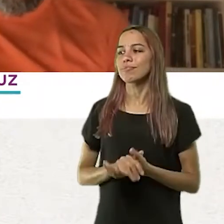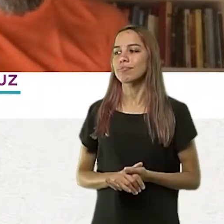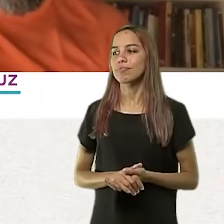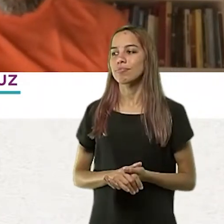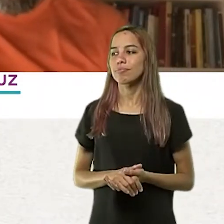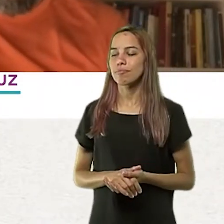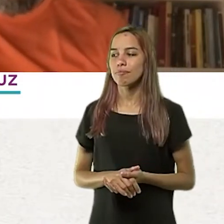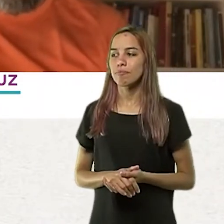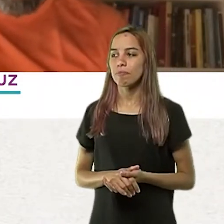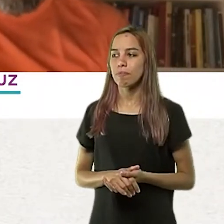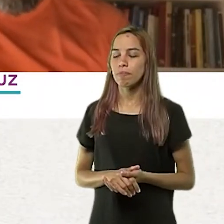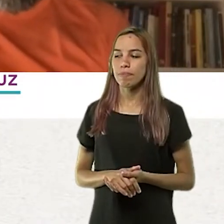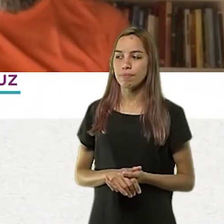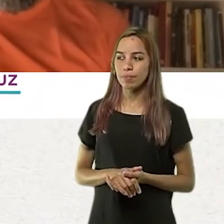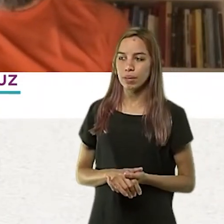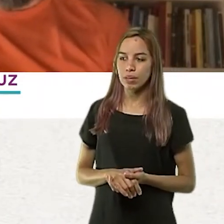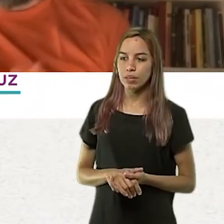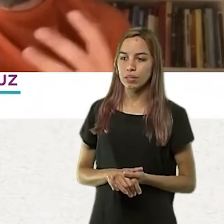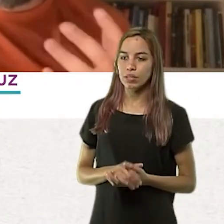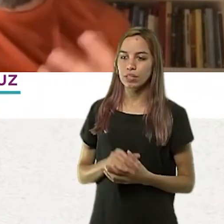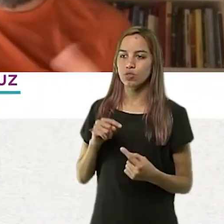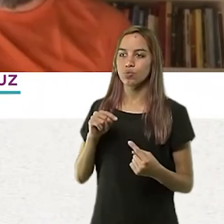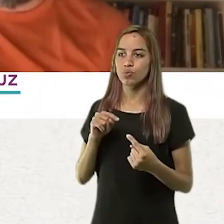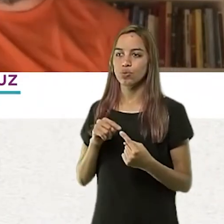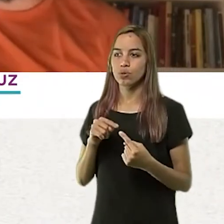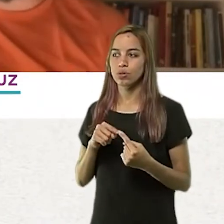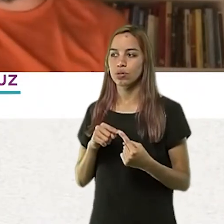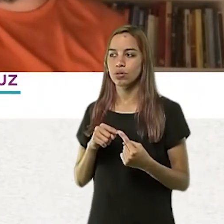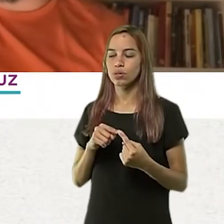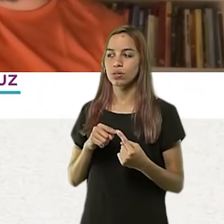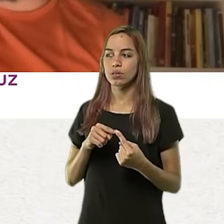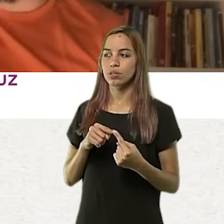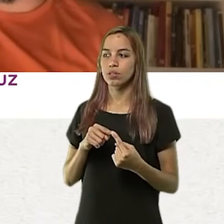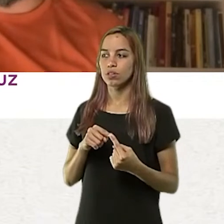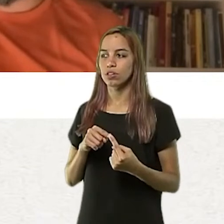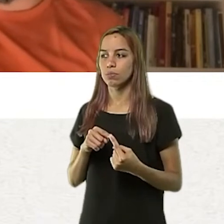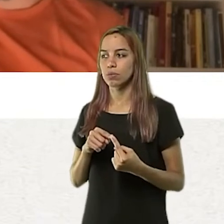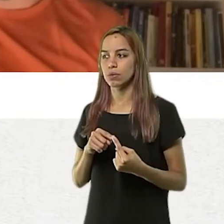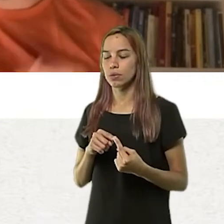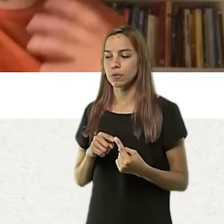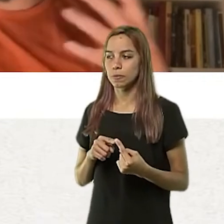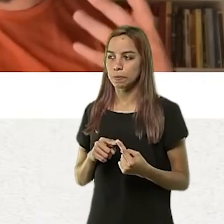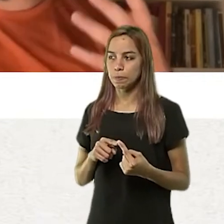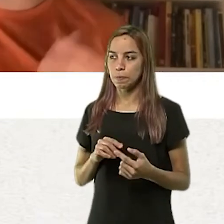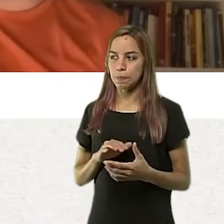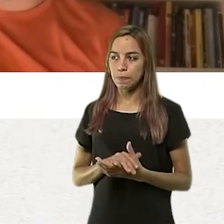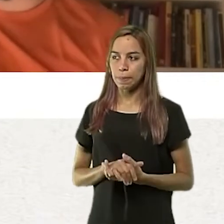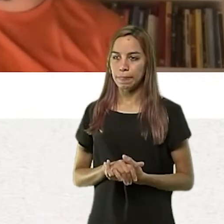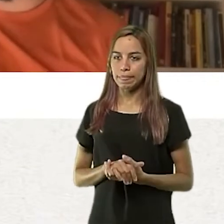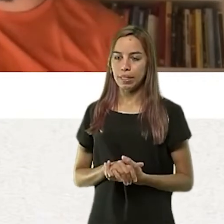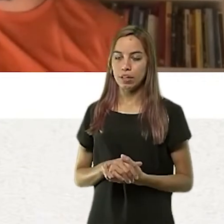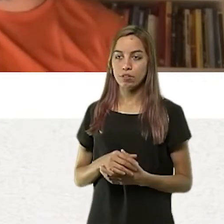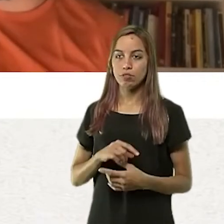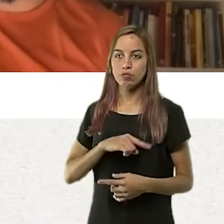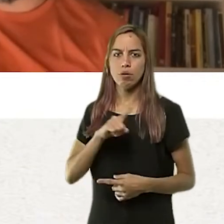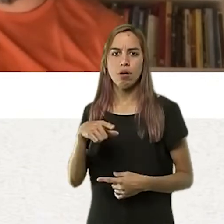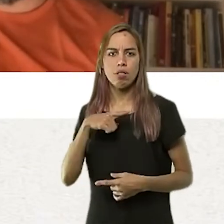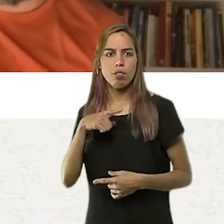até relativamente suave, se imaginarmos todas as possibilidades que